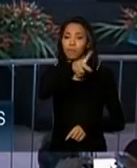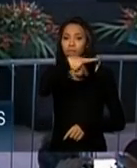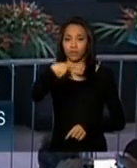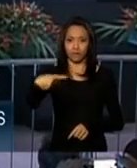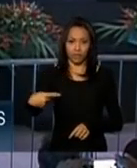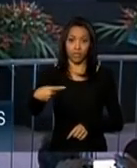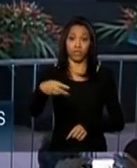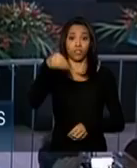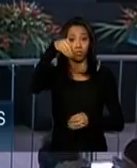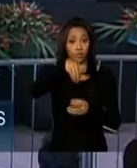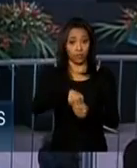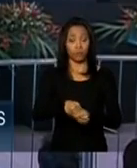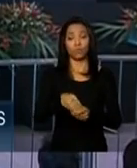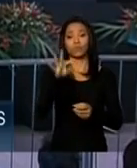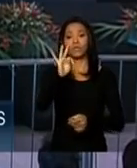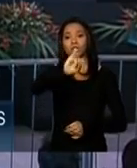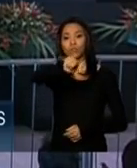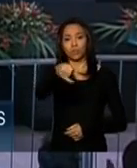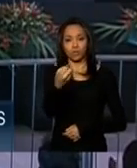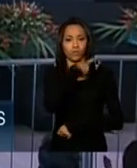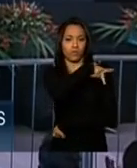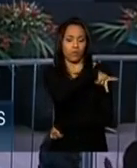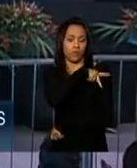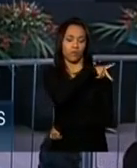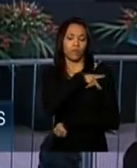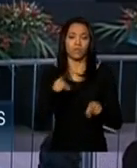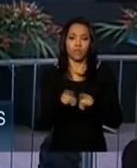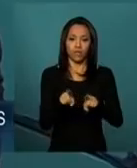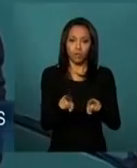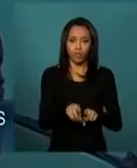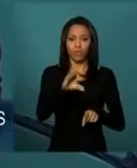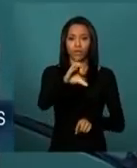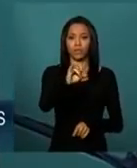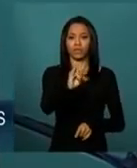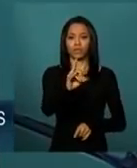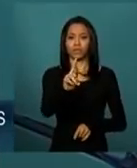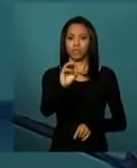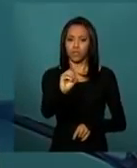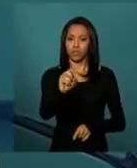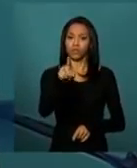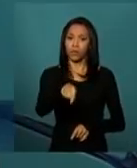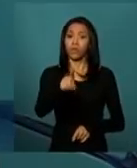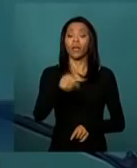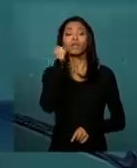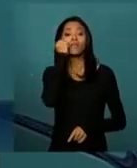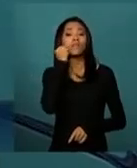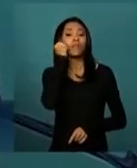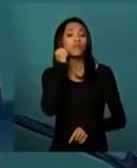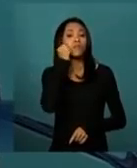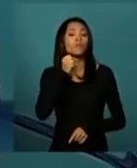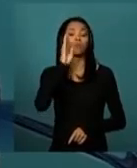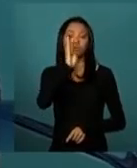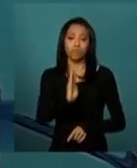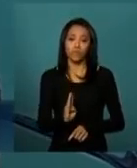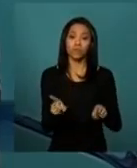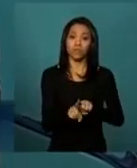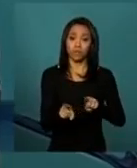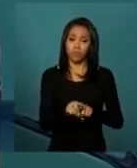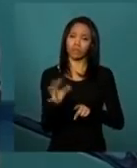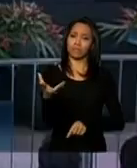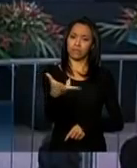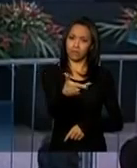do Tribunal de Justiça do Piauí, excelentíssimo senhor Ciro Nogueira, senador da República,